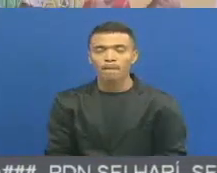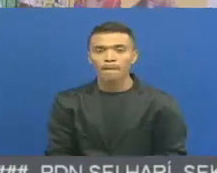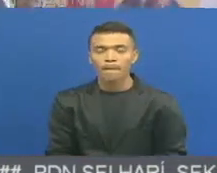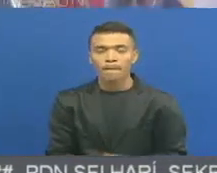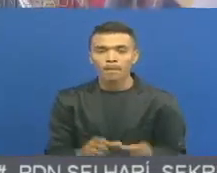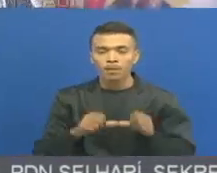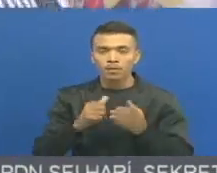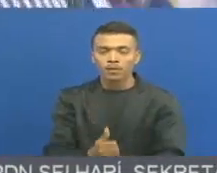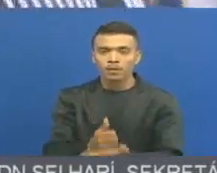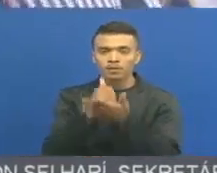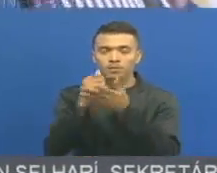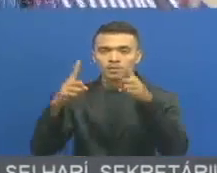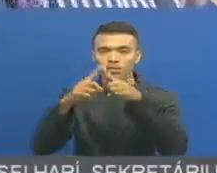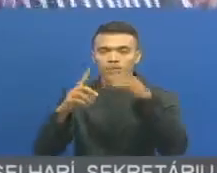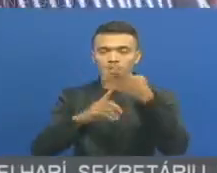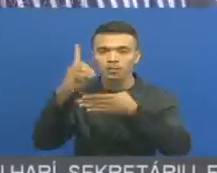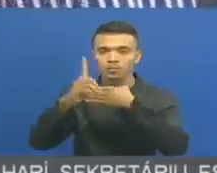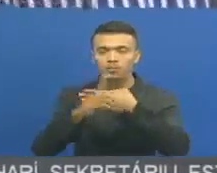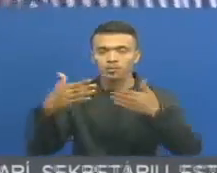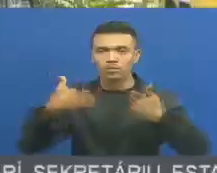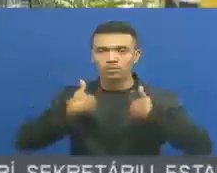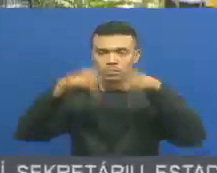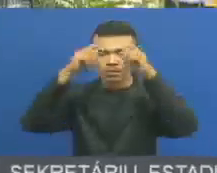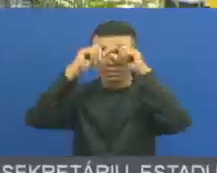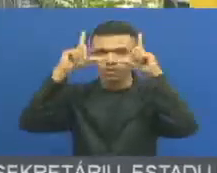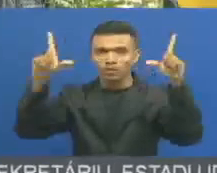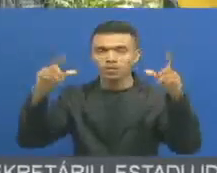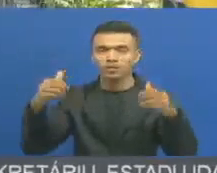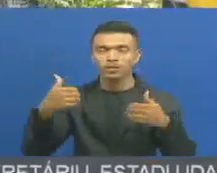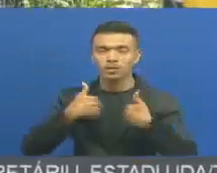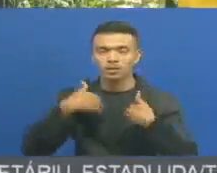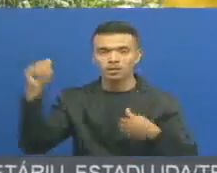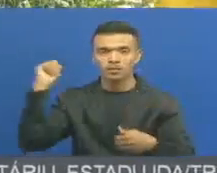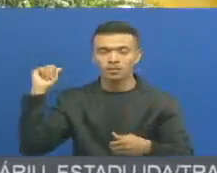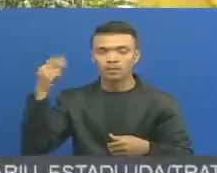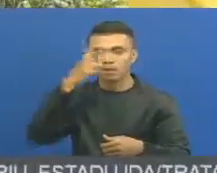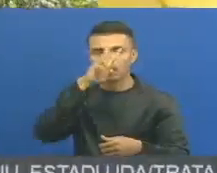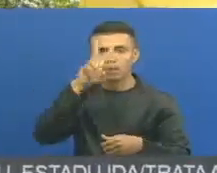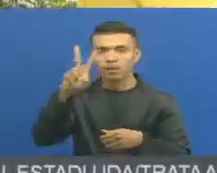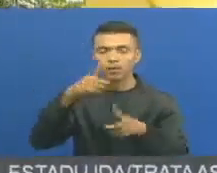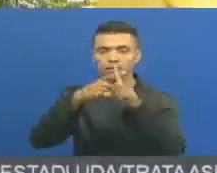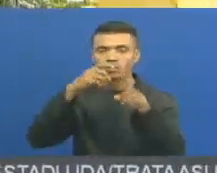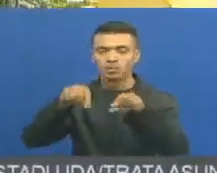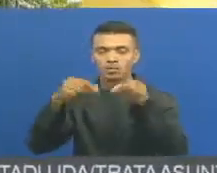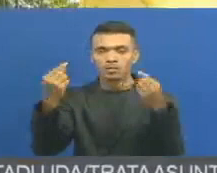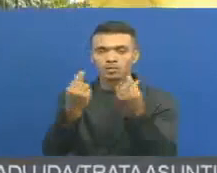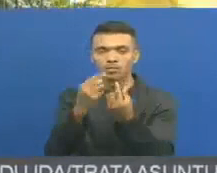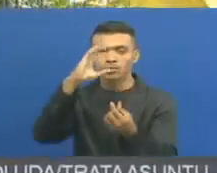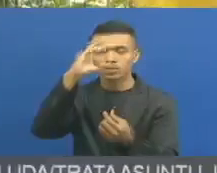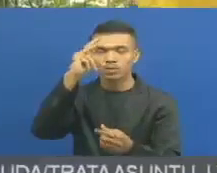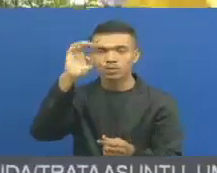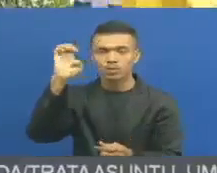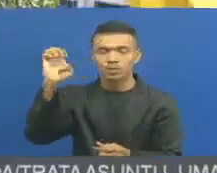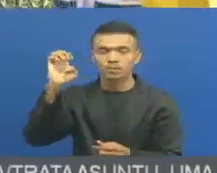di contribui ba desenvolvimento iha Timor Leste. Ia mini campanha ne supervisiona husi equipa Comissão Nacional